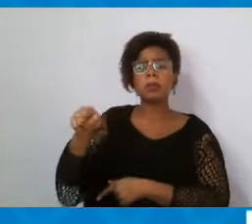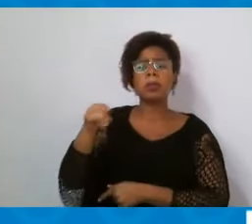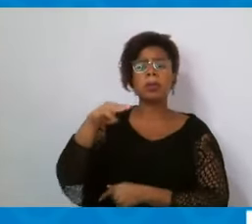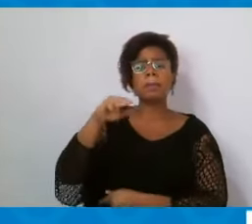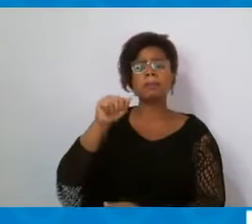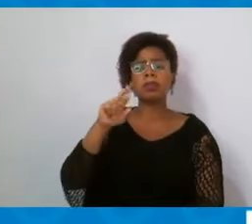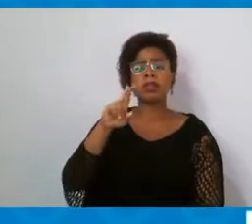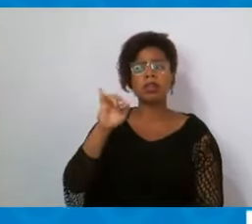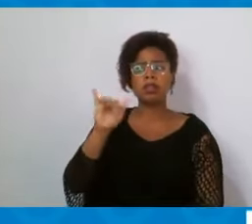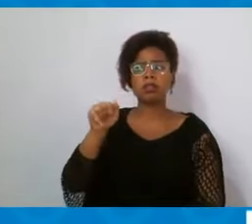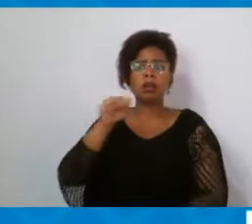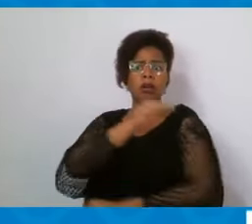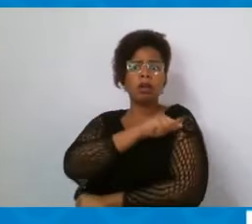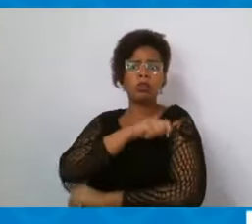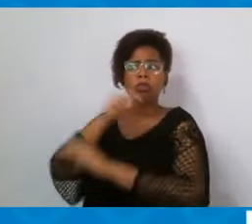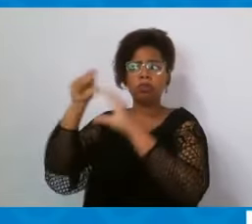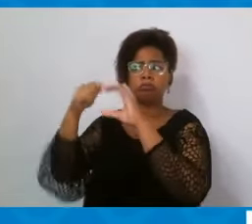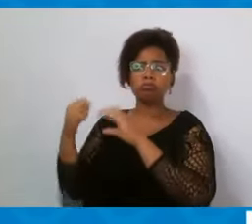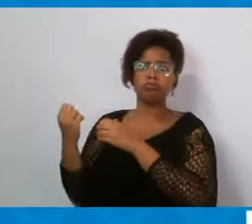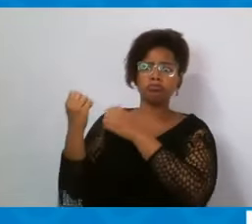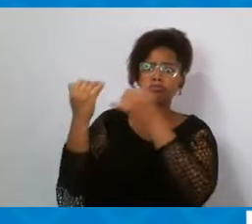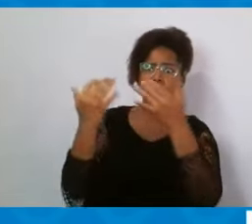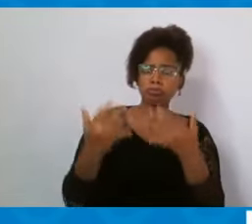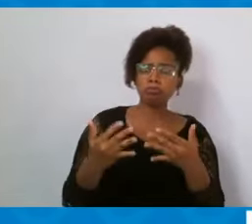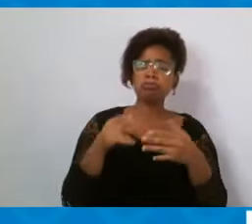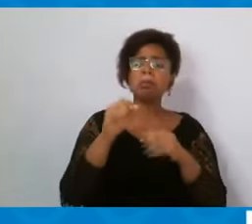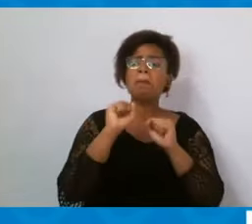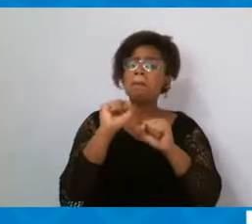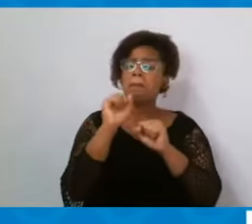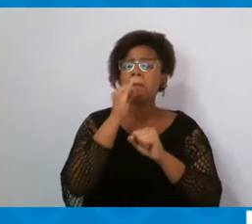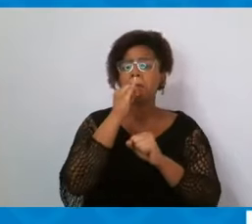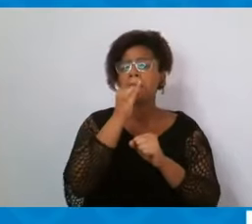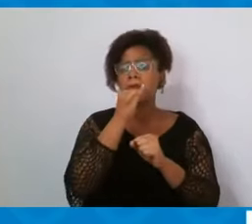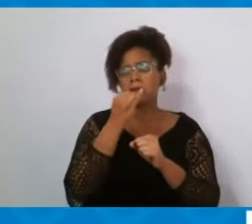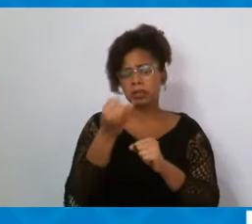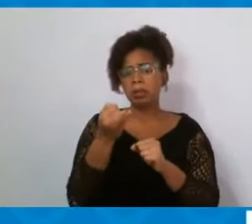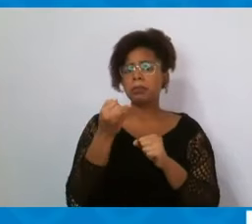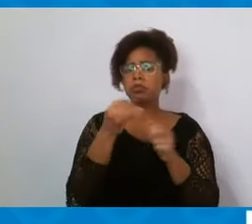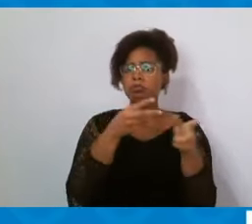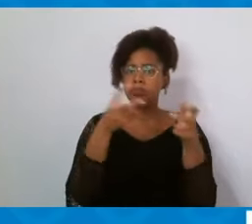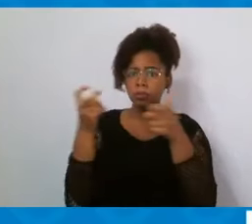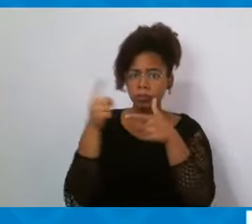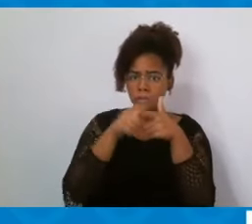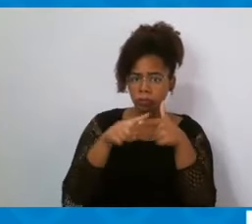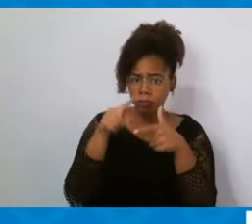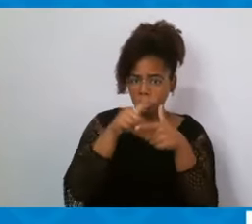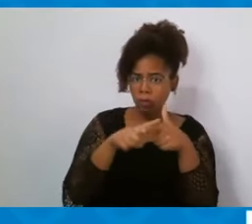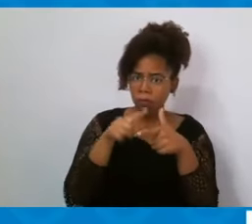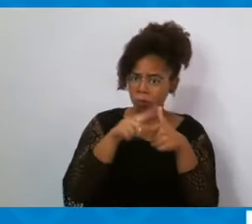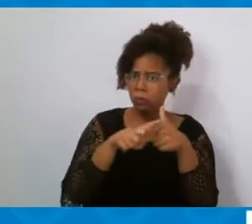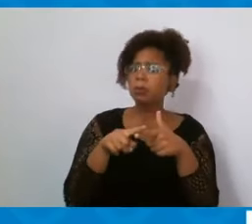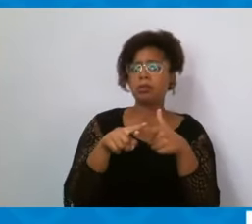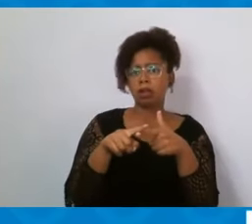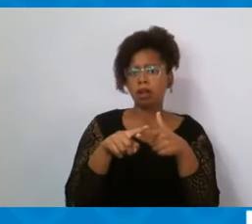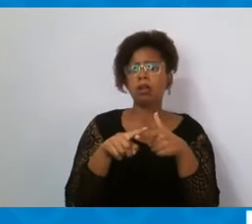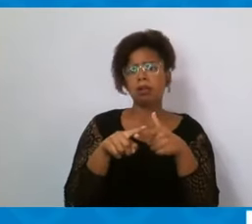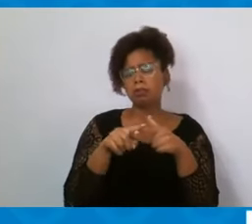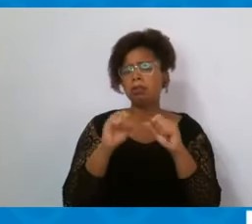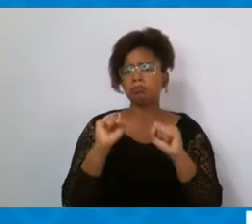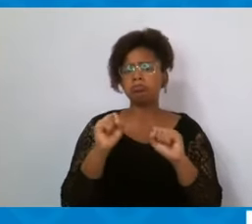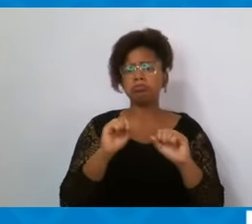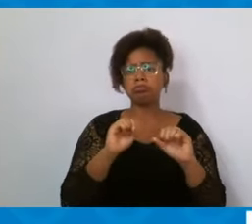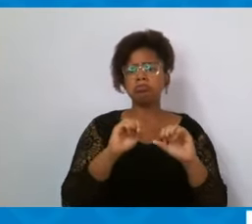ser uma solução escalável, no sentido de que pode ser capturado por comunidades as mais diversas e